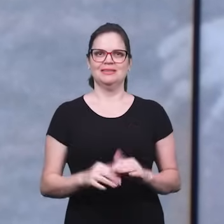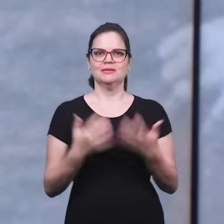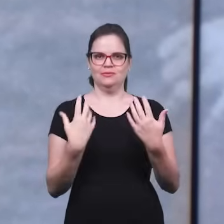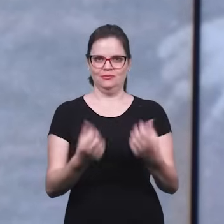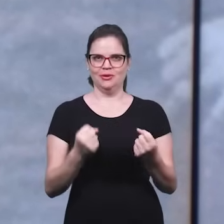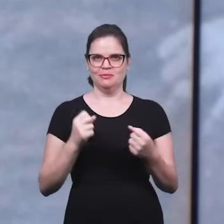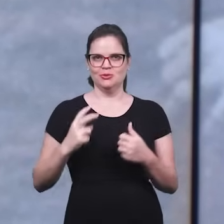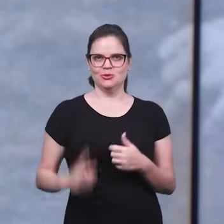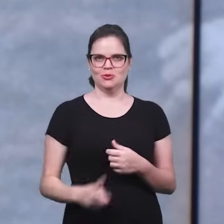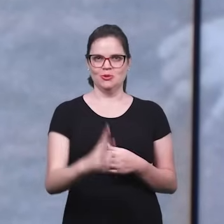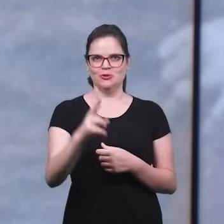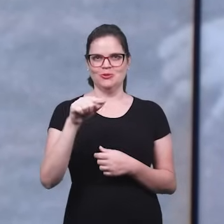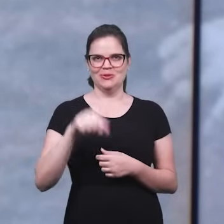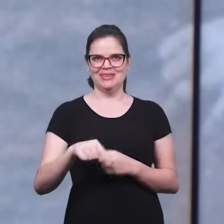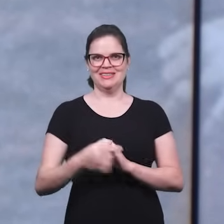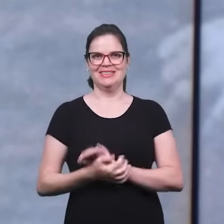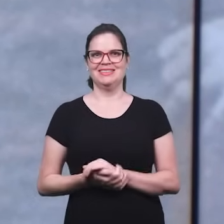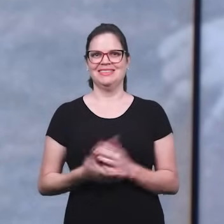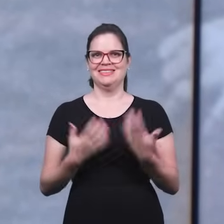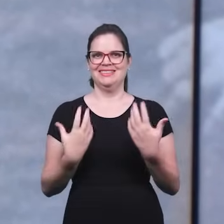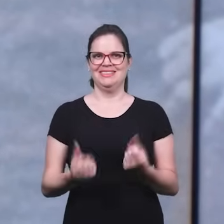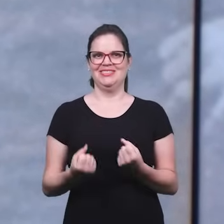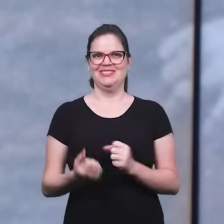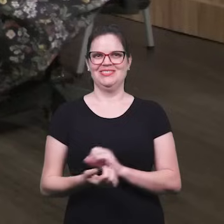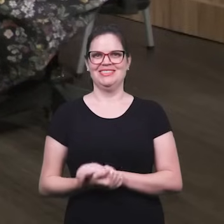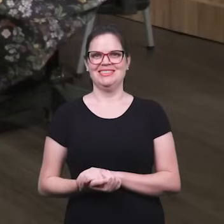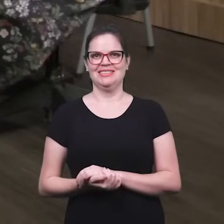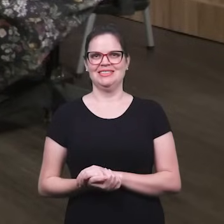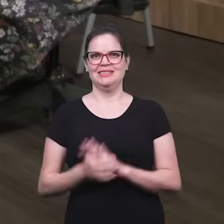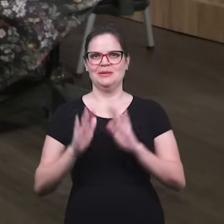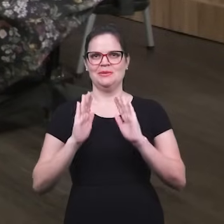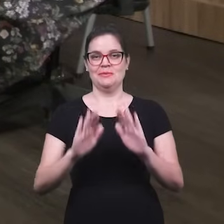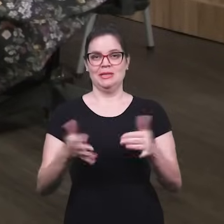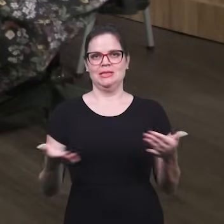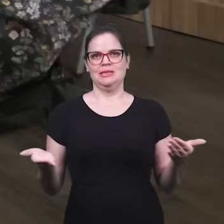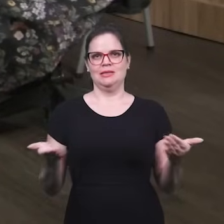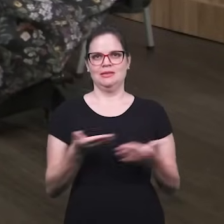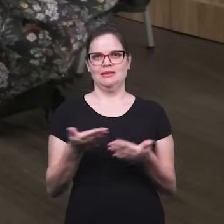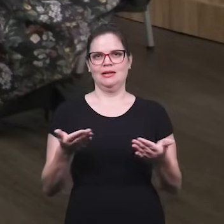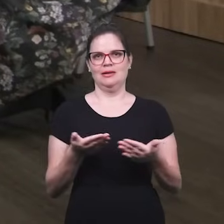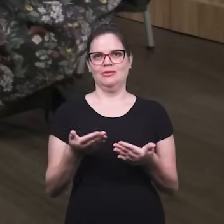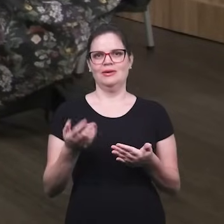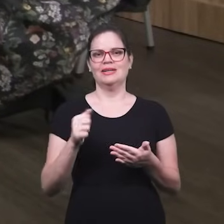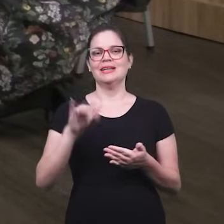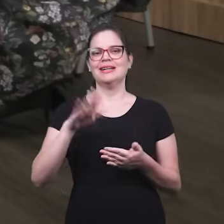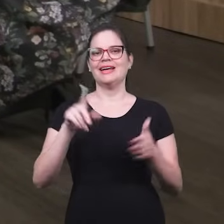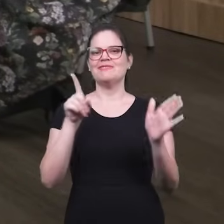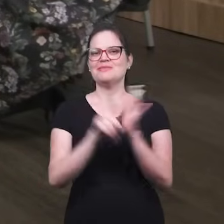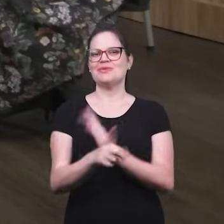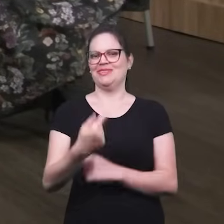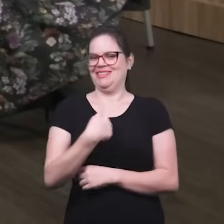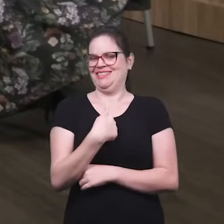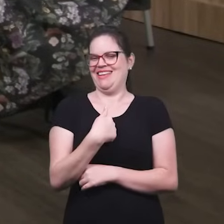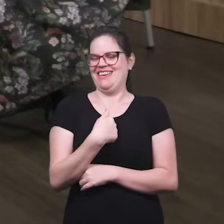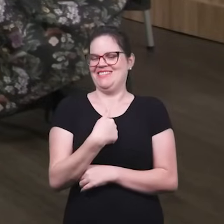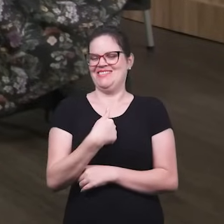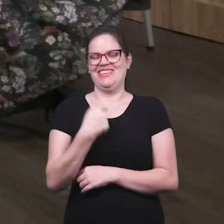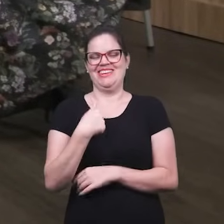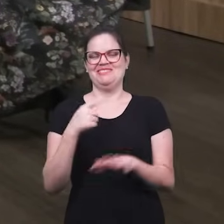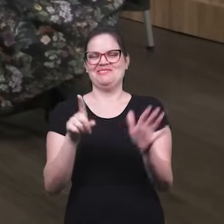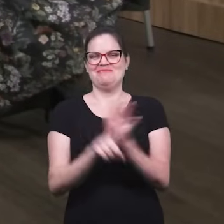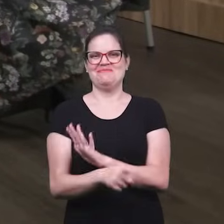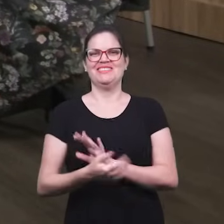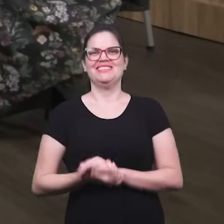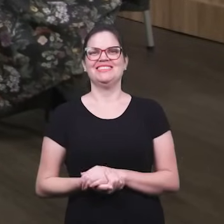vamos continuar então com os nossos jovens aqui no estúdio? Vamos. Mas agora, pastor José, agora quem tem a pergunta sou eu. Então